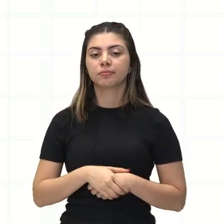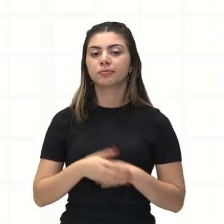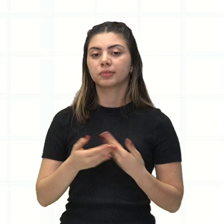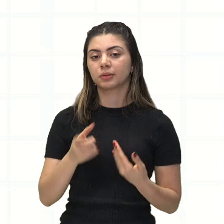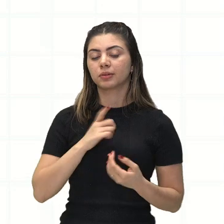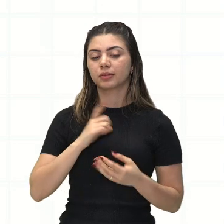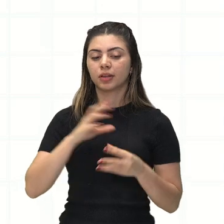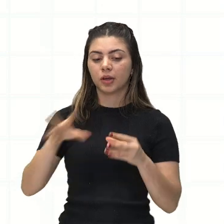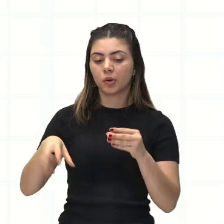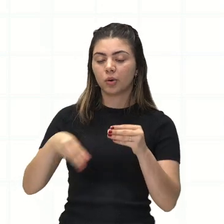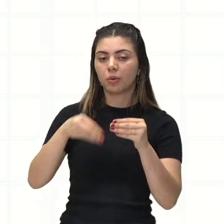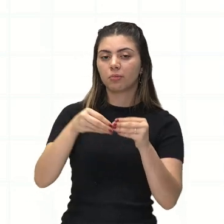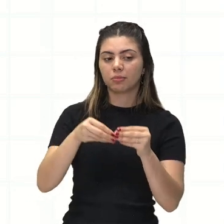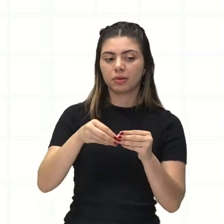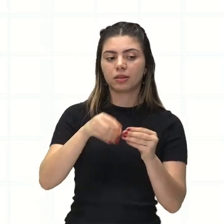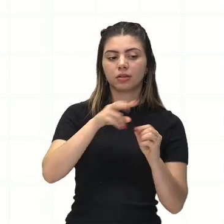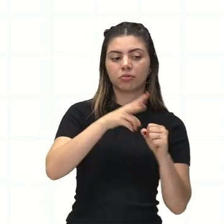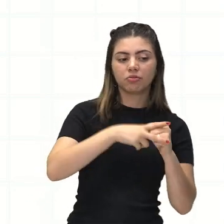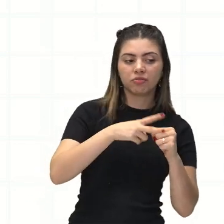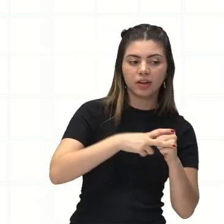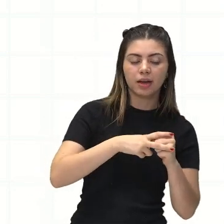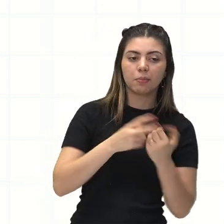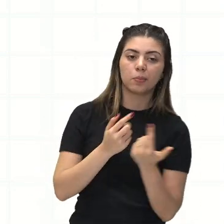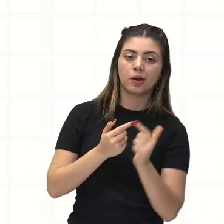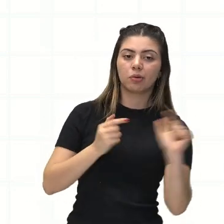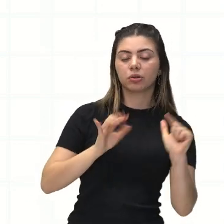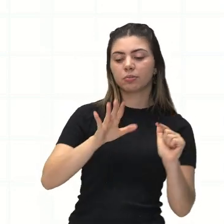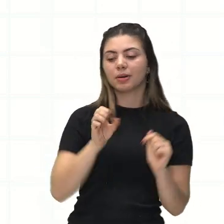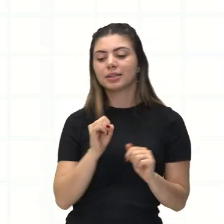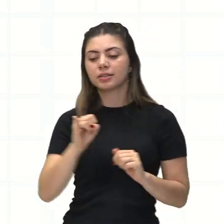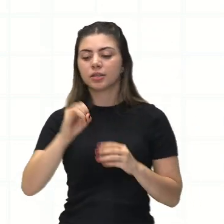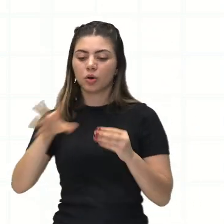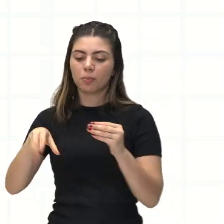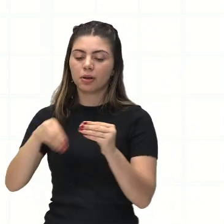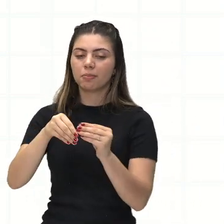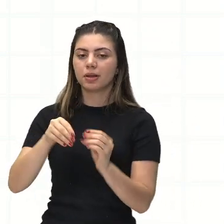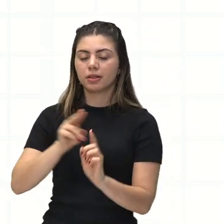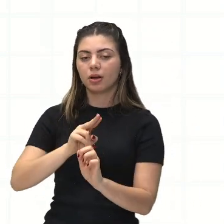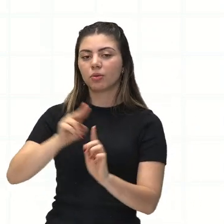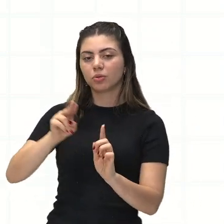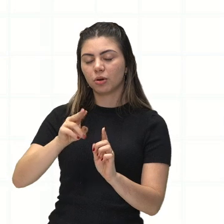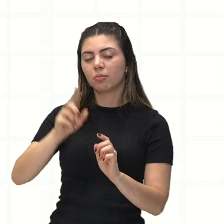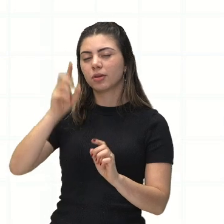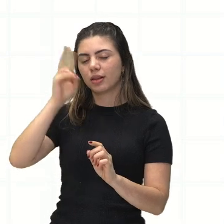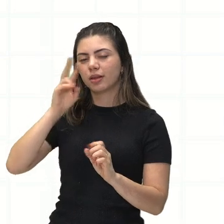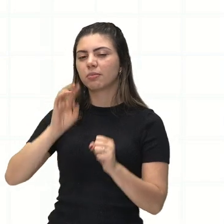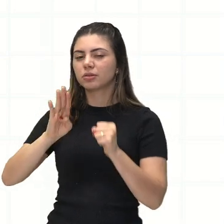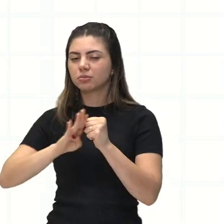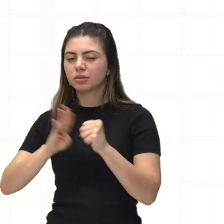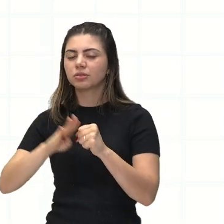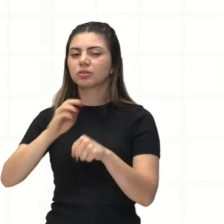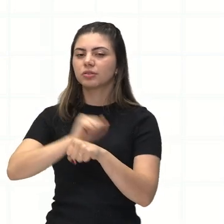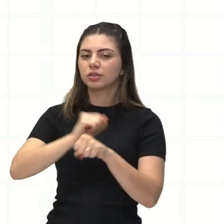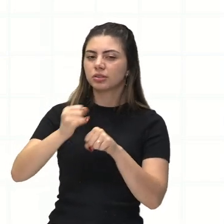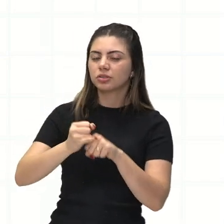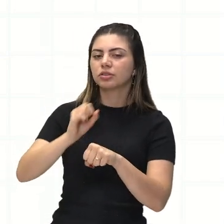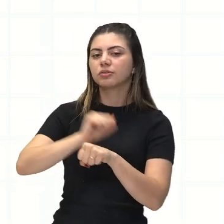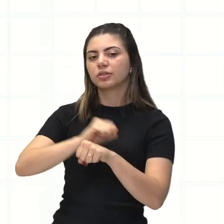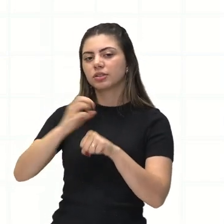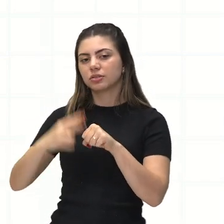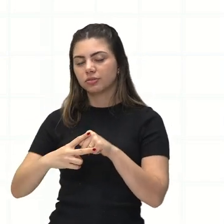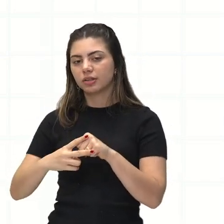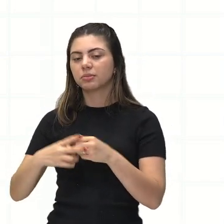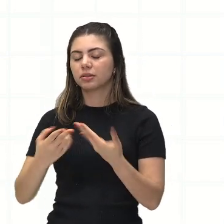complementando. Se complementar o verbo, verbal, se complementar o nome, substantivo, adjetivo, advérbio, nominal. E ele vem